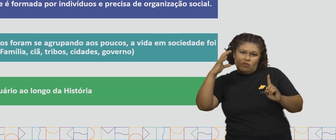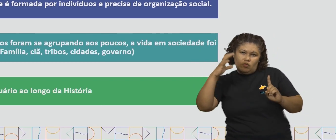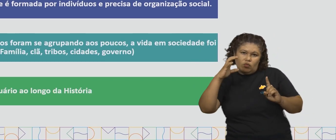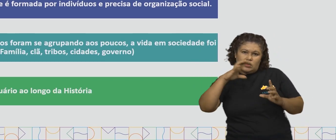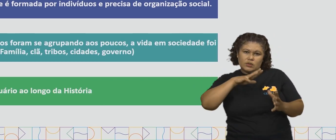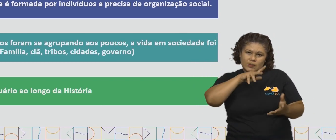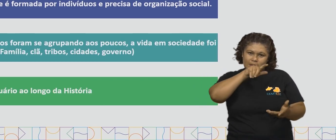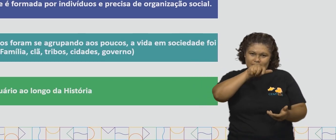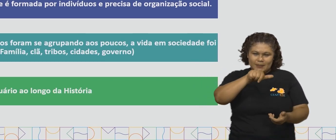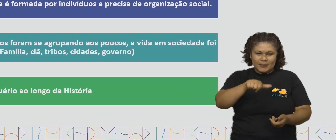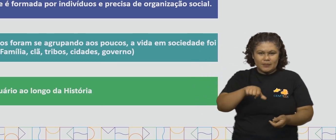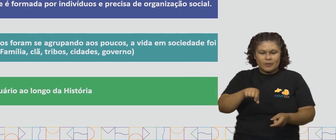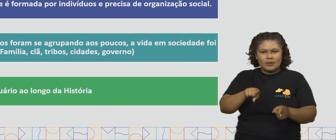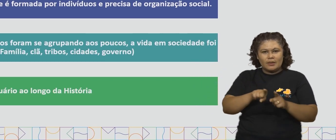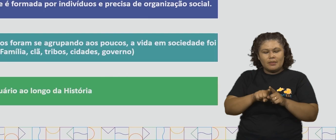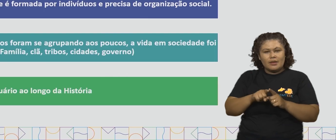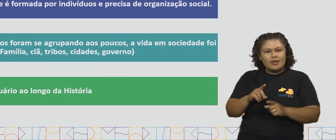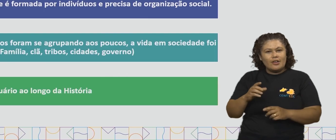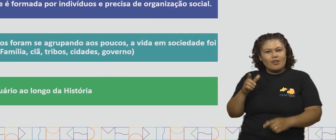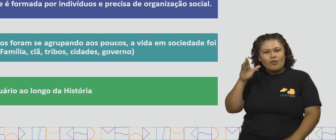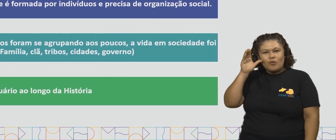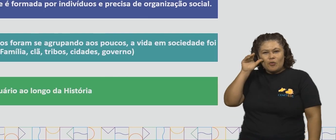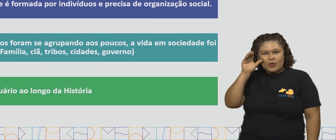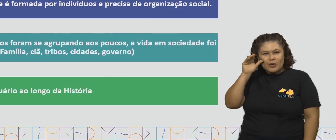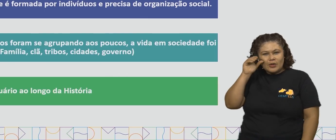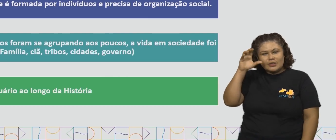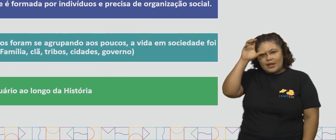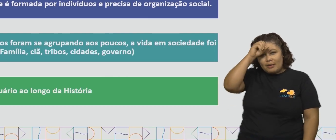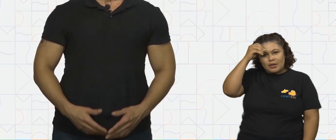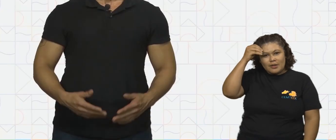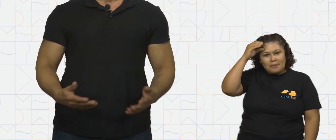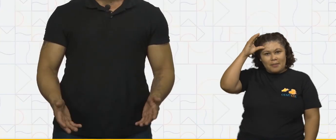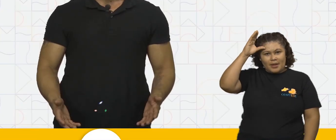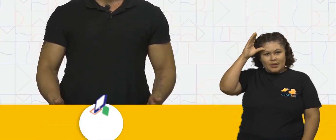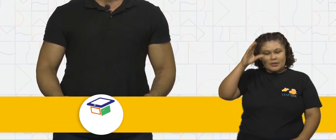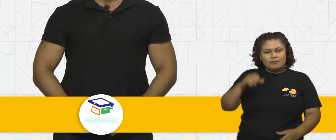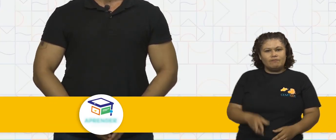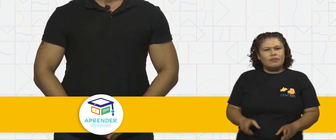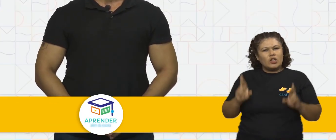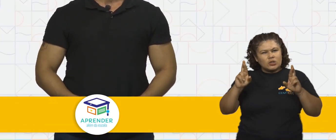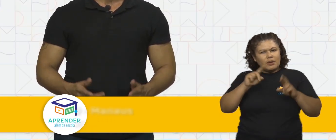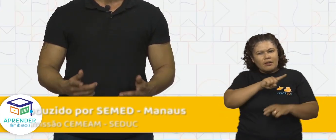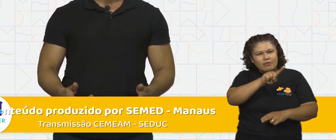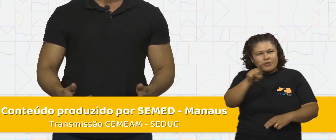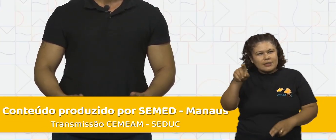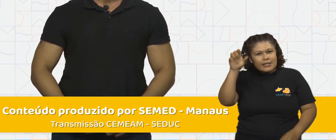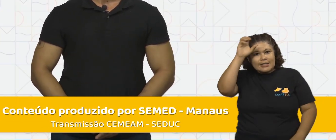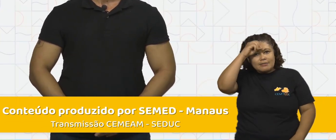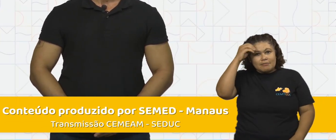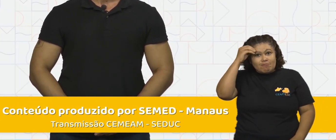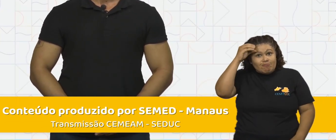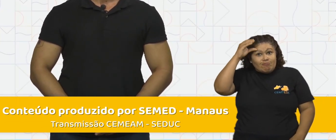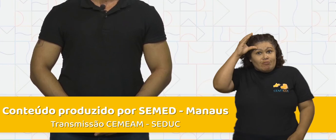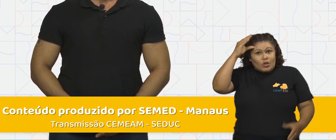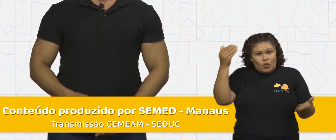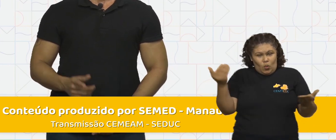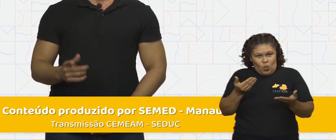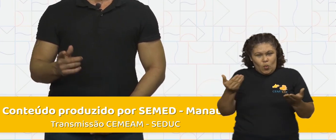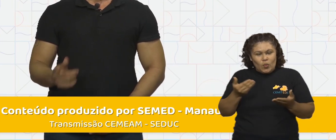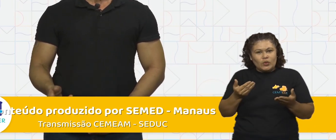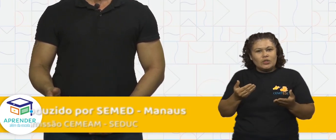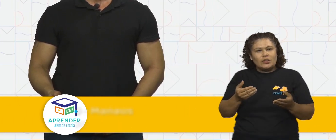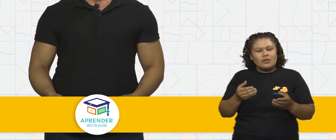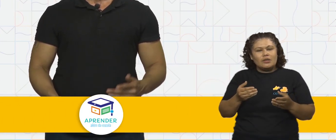curiosidade para que possamos aprender ainda mais a partir de outras visões. Espero que vocês tenham aprendido bastante sobre a sociedade humana,